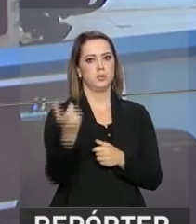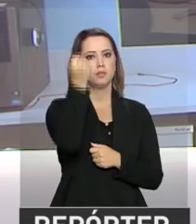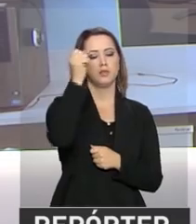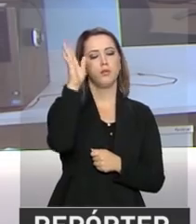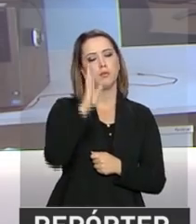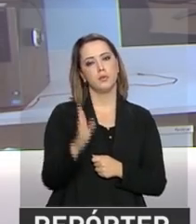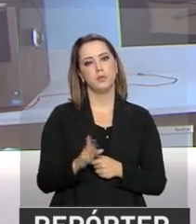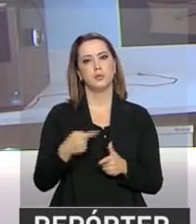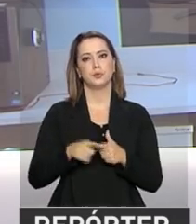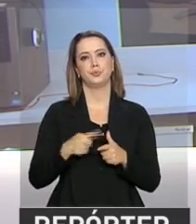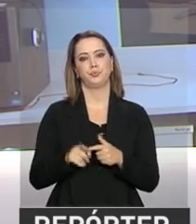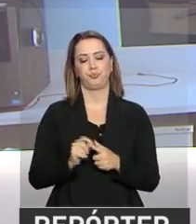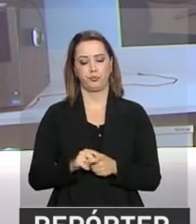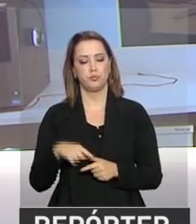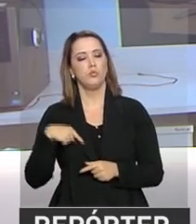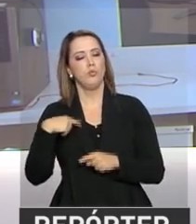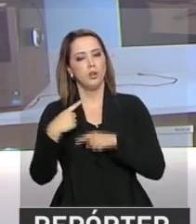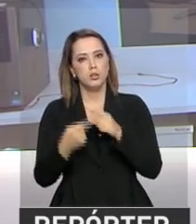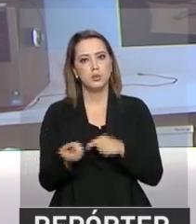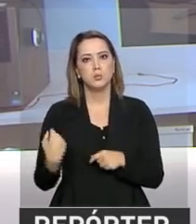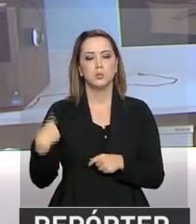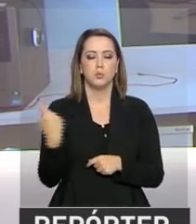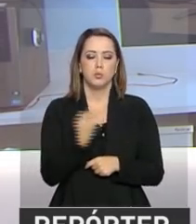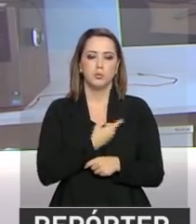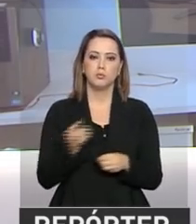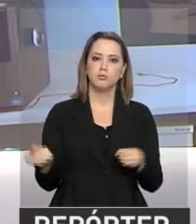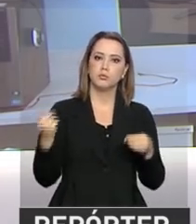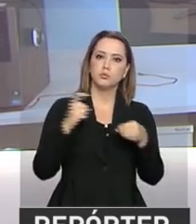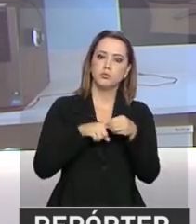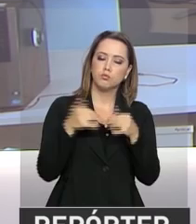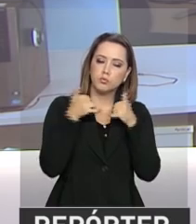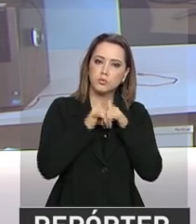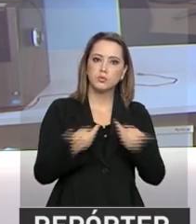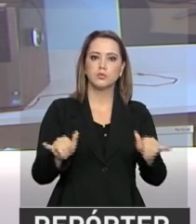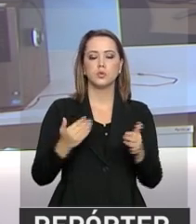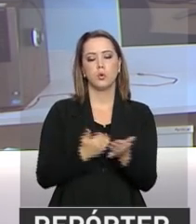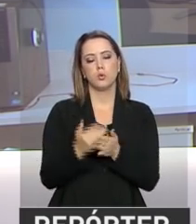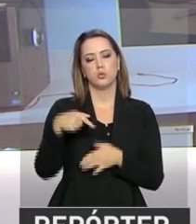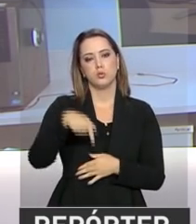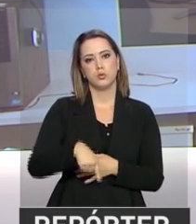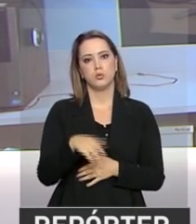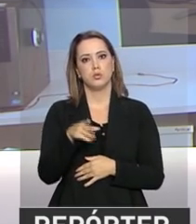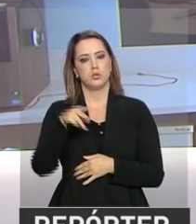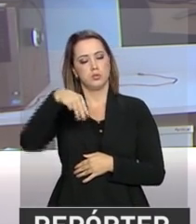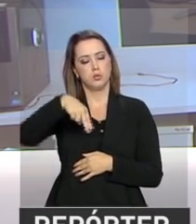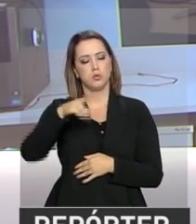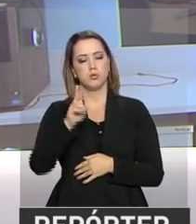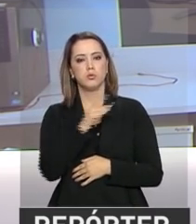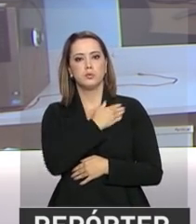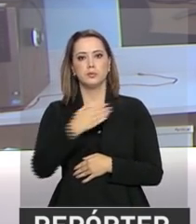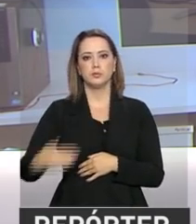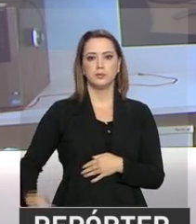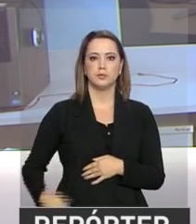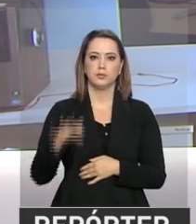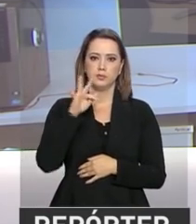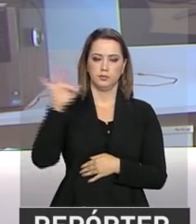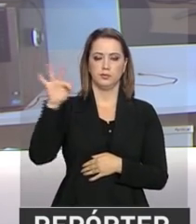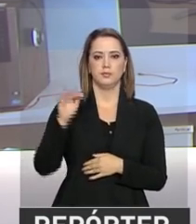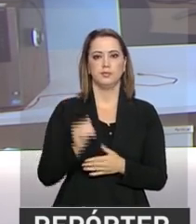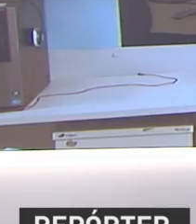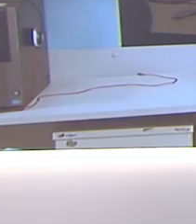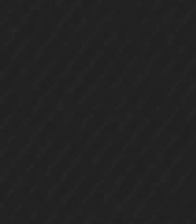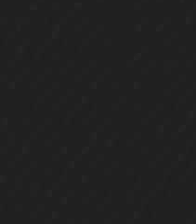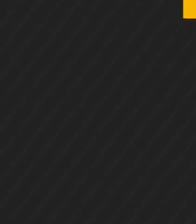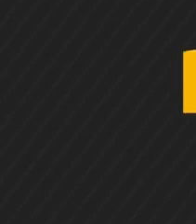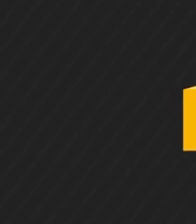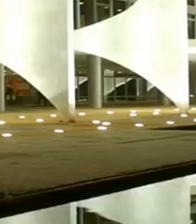exercício nós podemos voltar a qualquer momento com outras informações Continue com a gente NBR a TV do Governo Federal